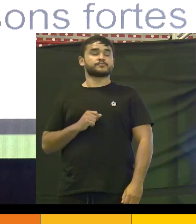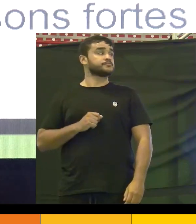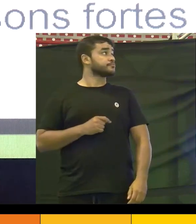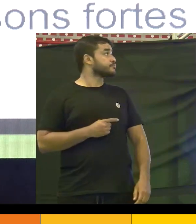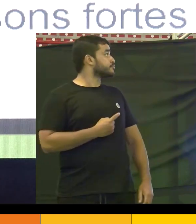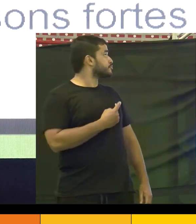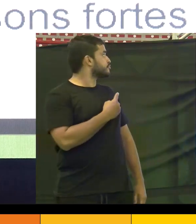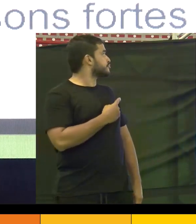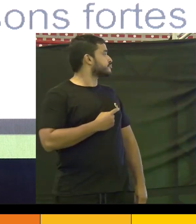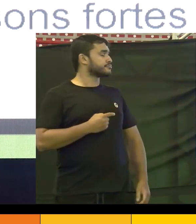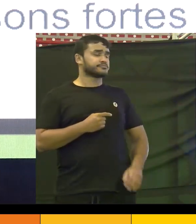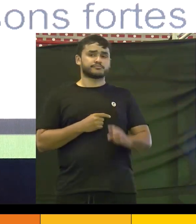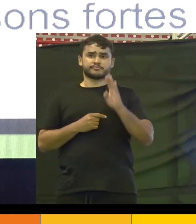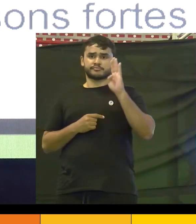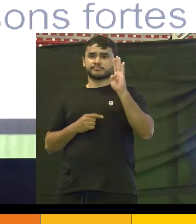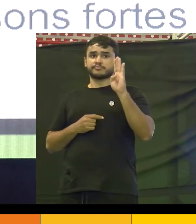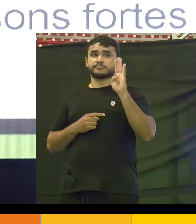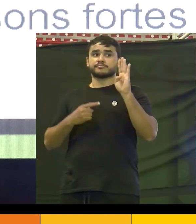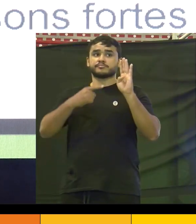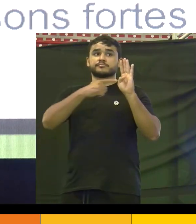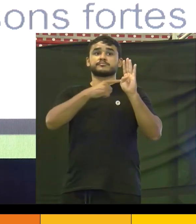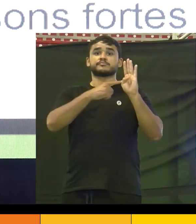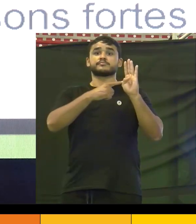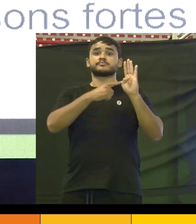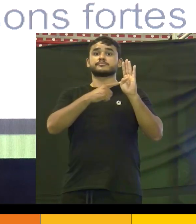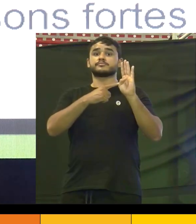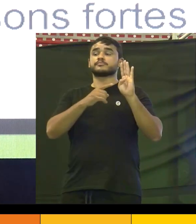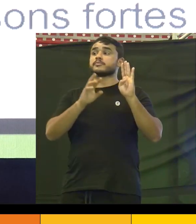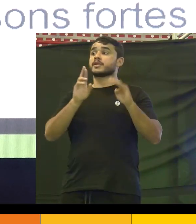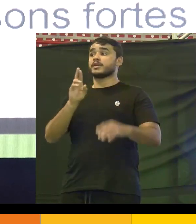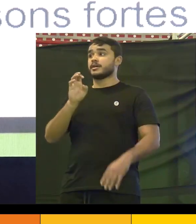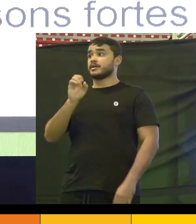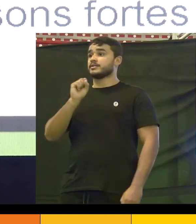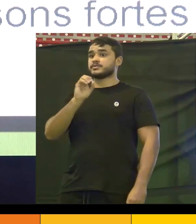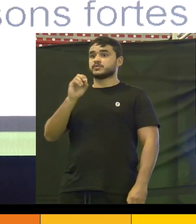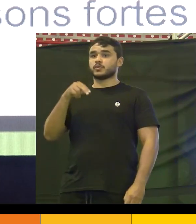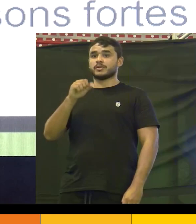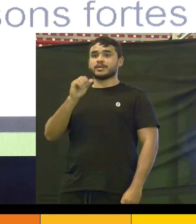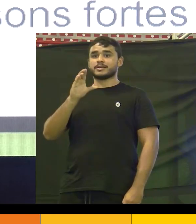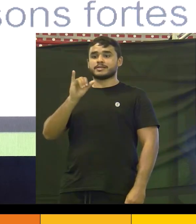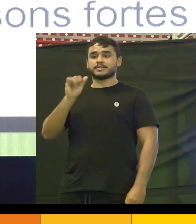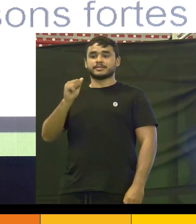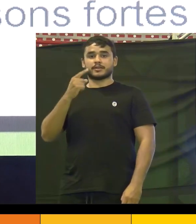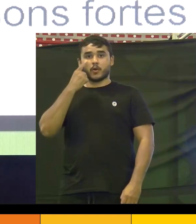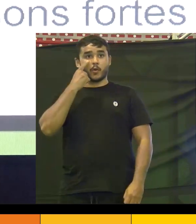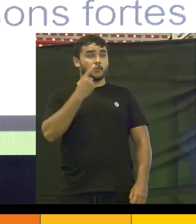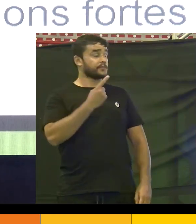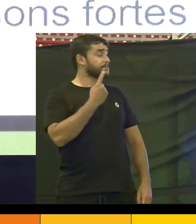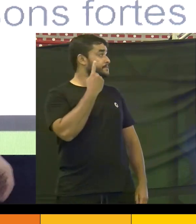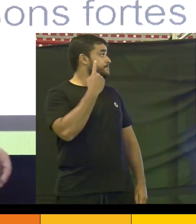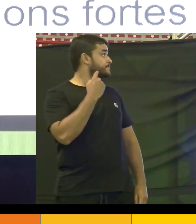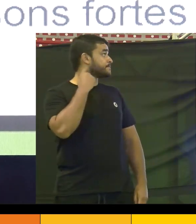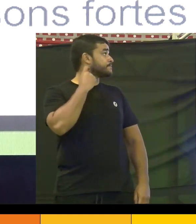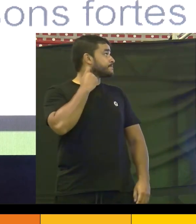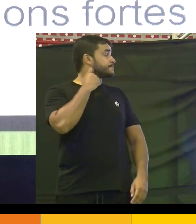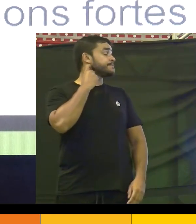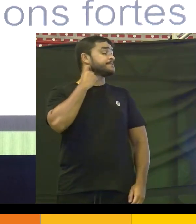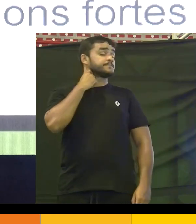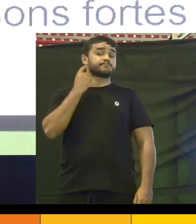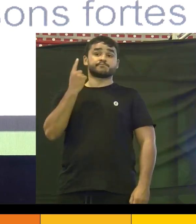estruturas físicas. Ressonância. Tá claro aí, meus amigos?